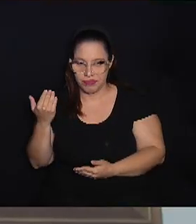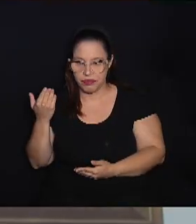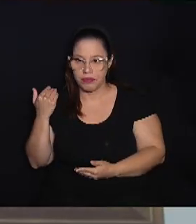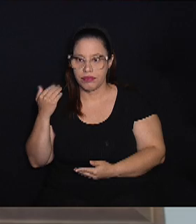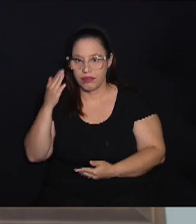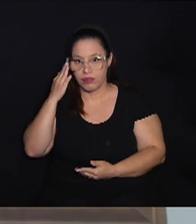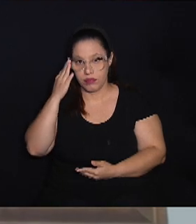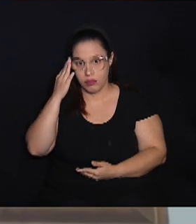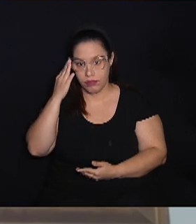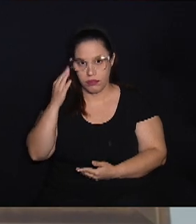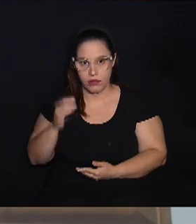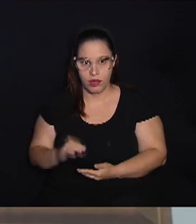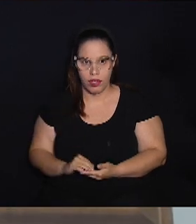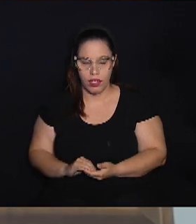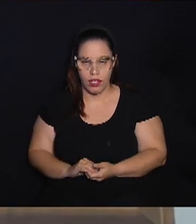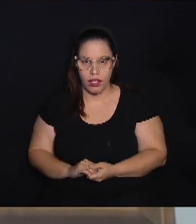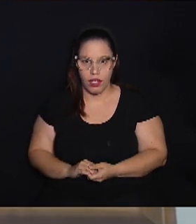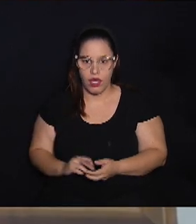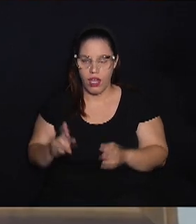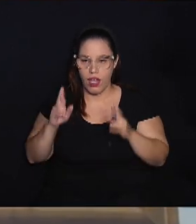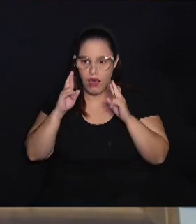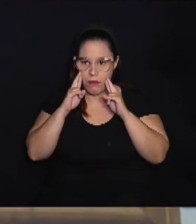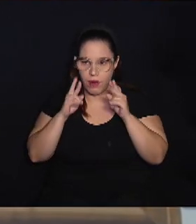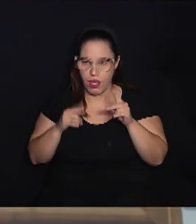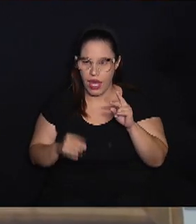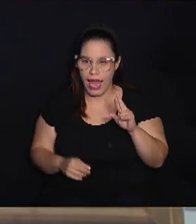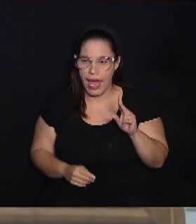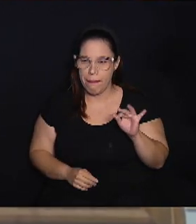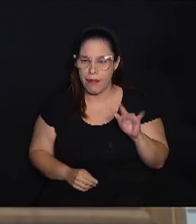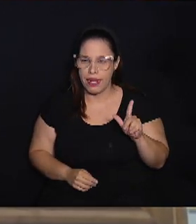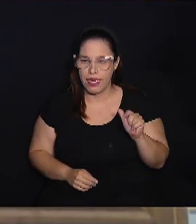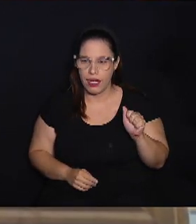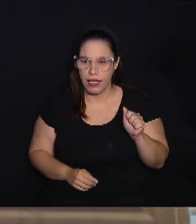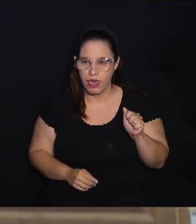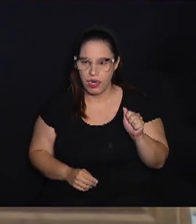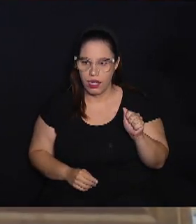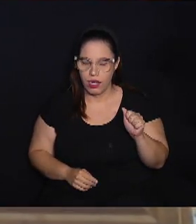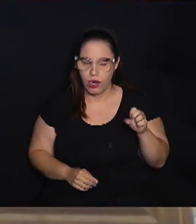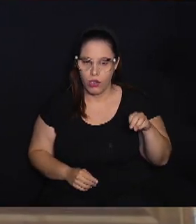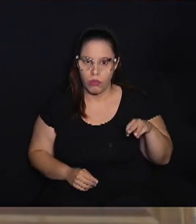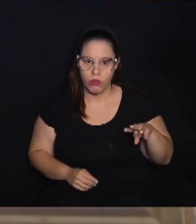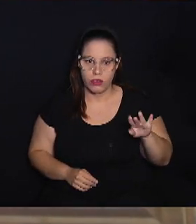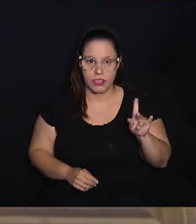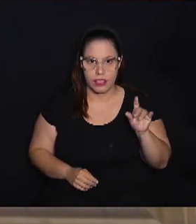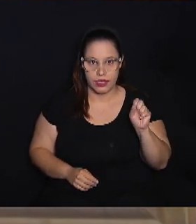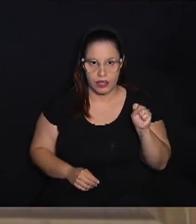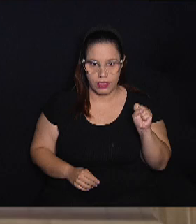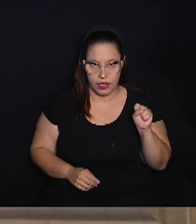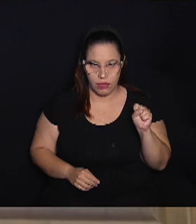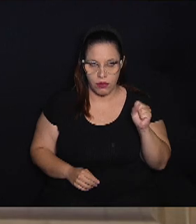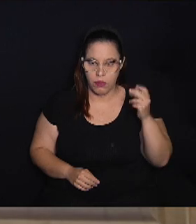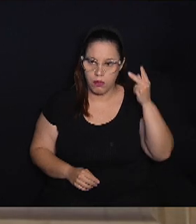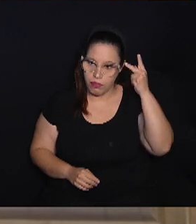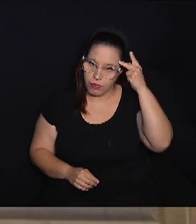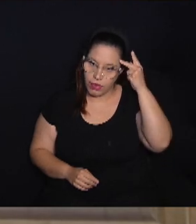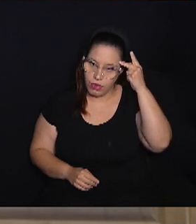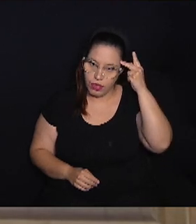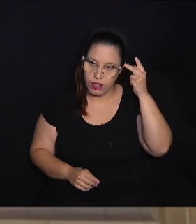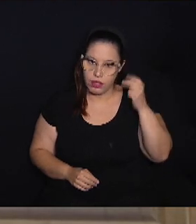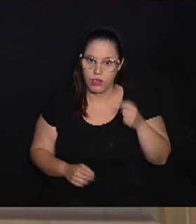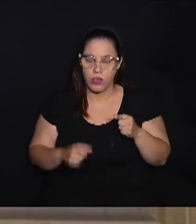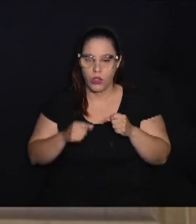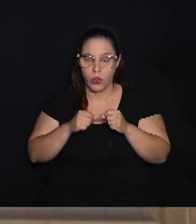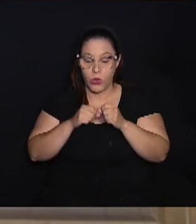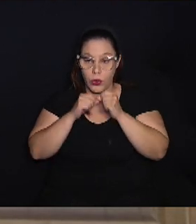dessa época. Há uma réplica do quadro do Pedro Américo, que fica no Museu Paulista, né, que é o do Grito do